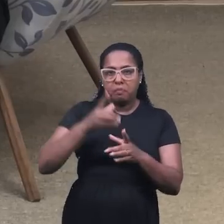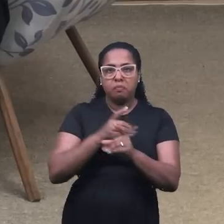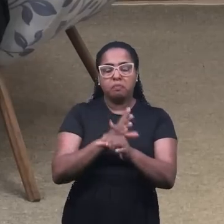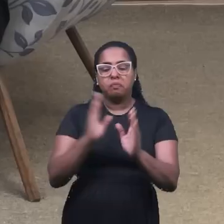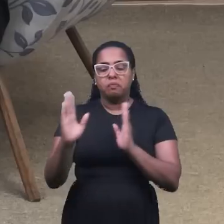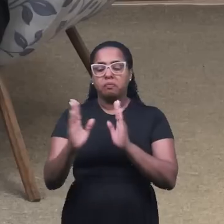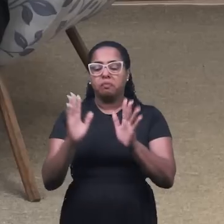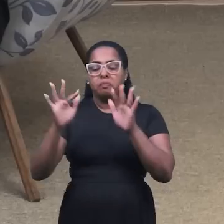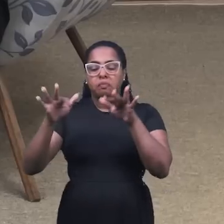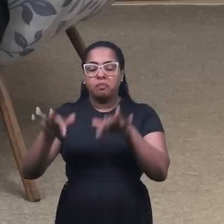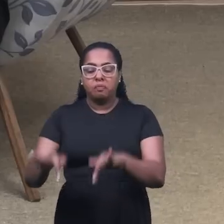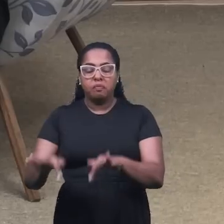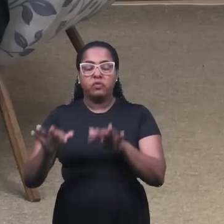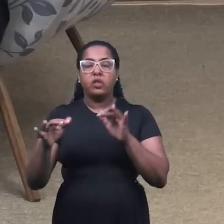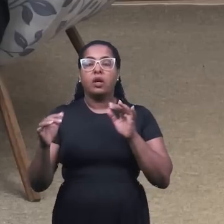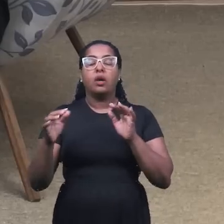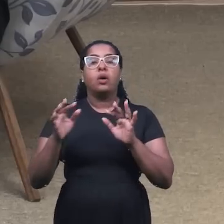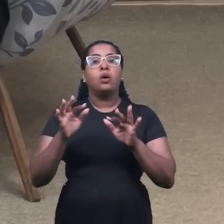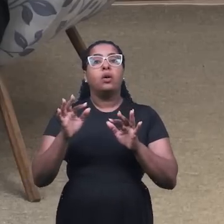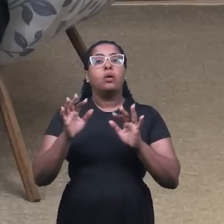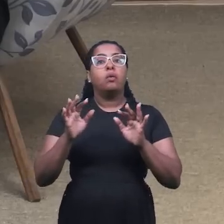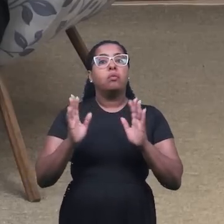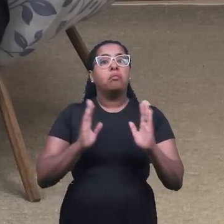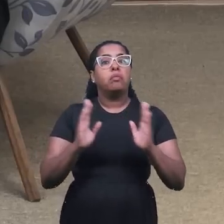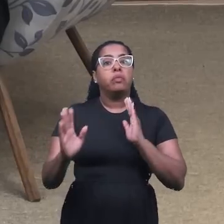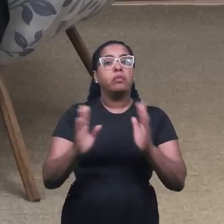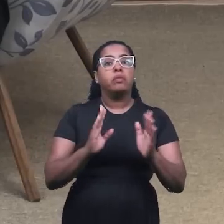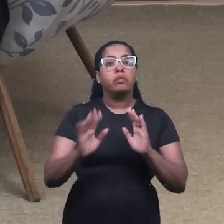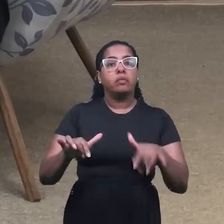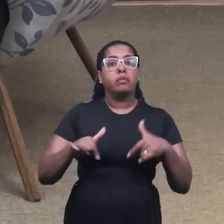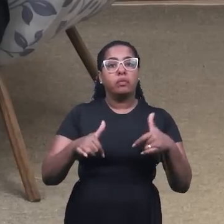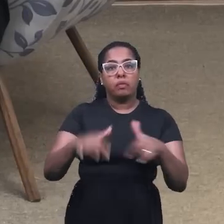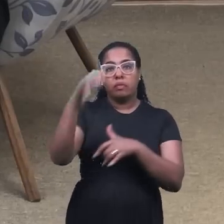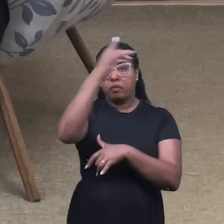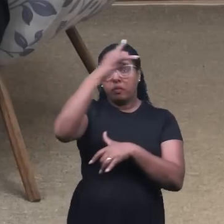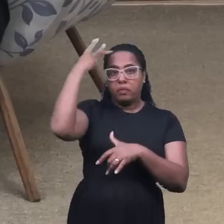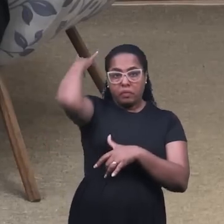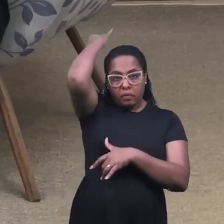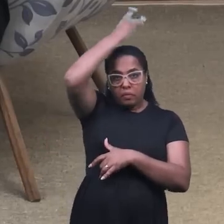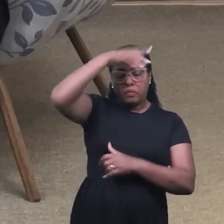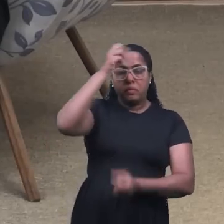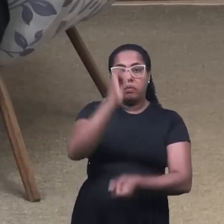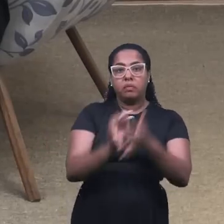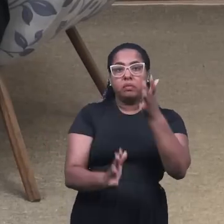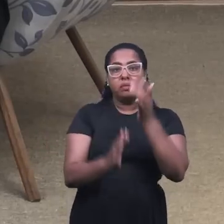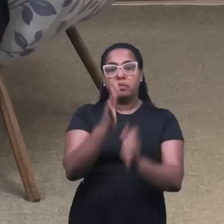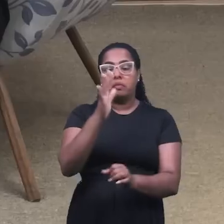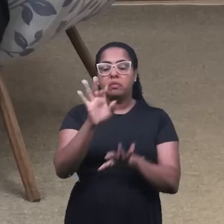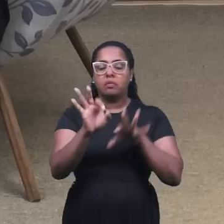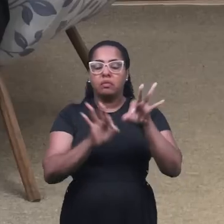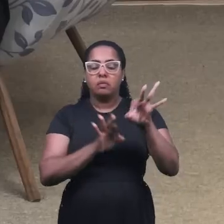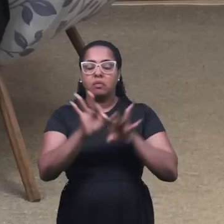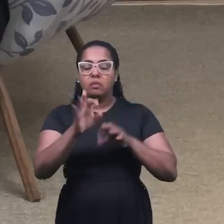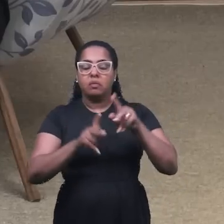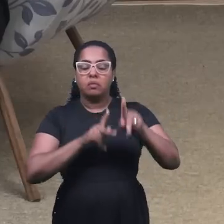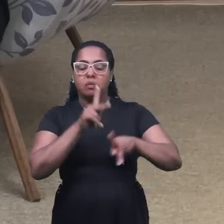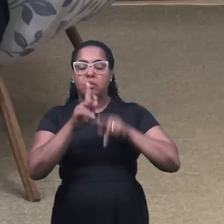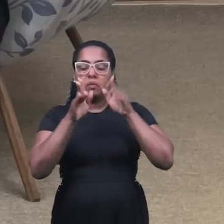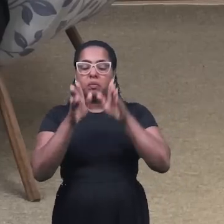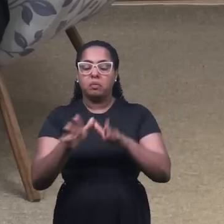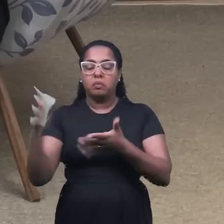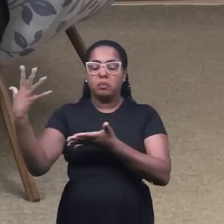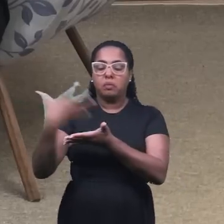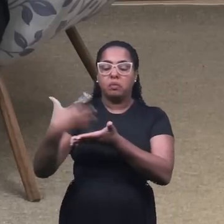final, o momento da operação, do derramamento do Espírito Santo, como preparo da Igreja para